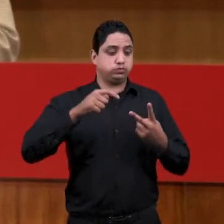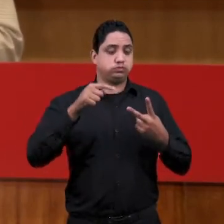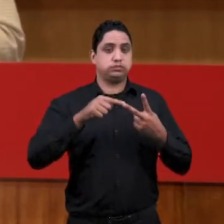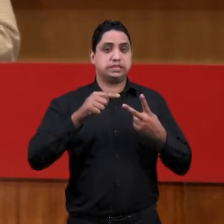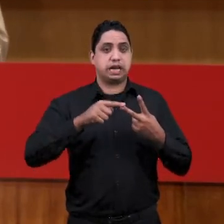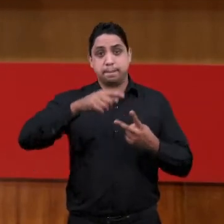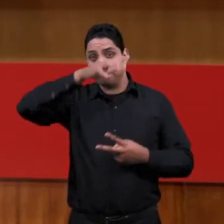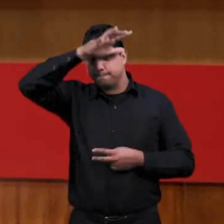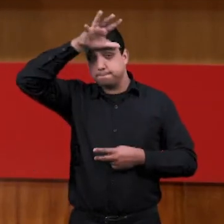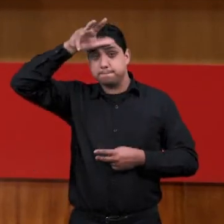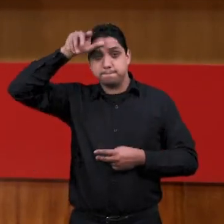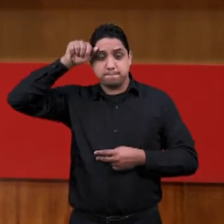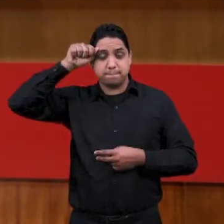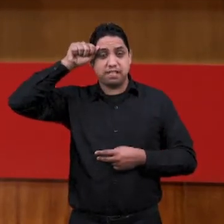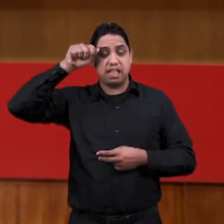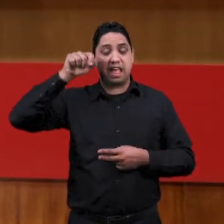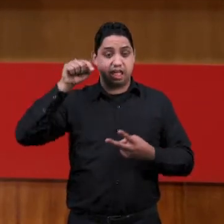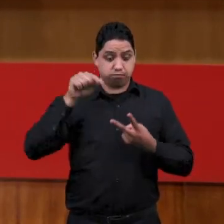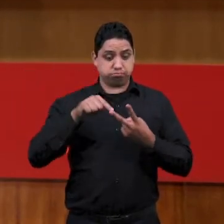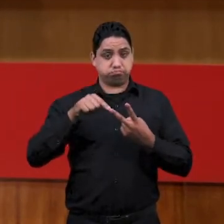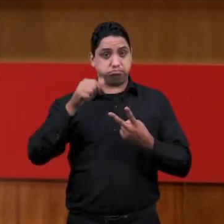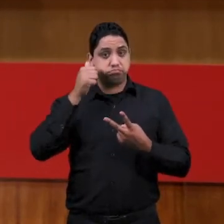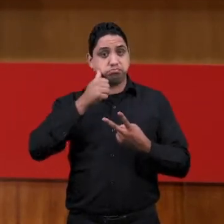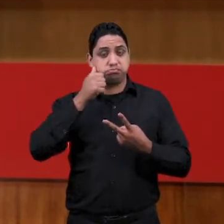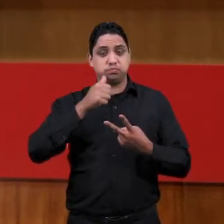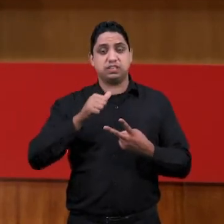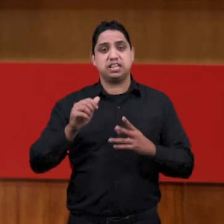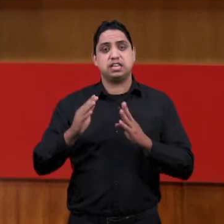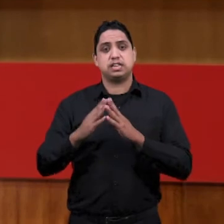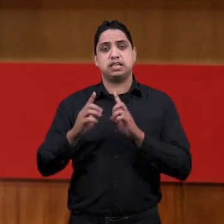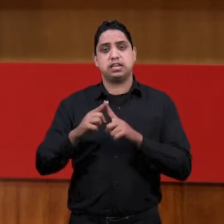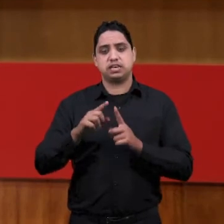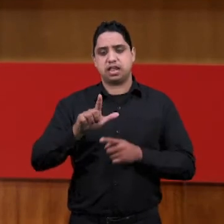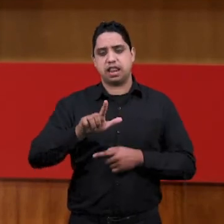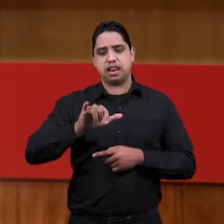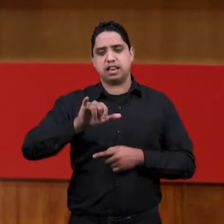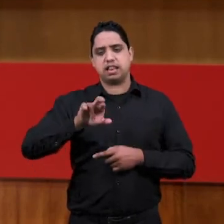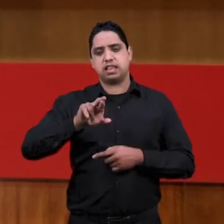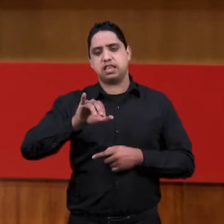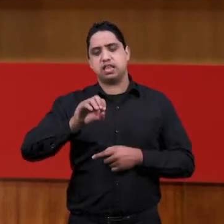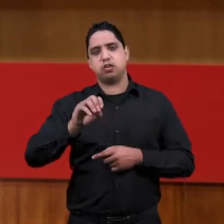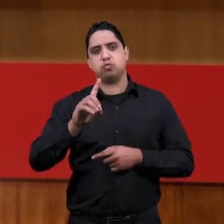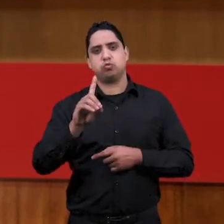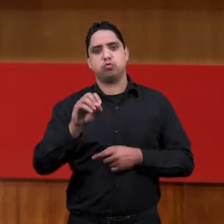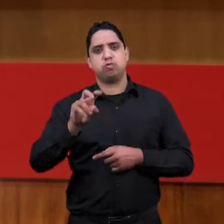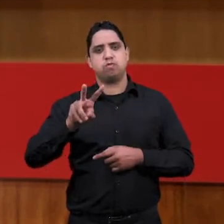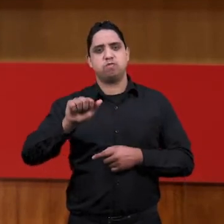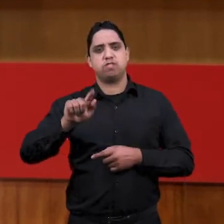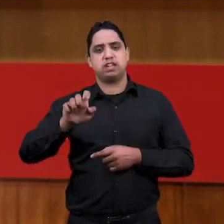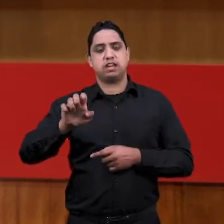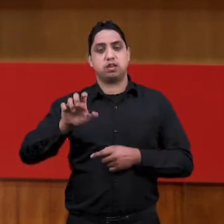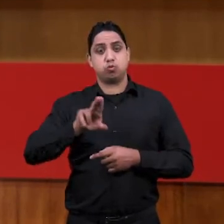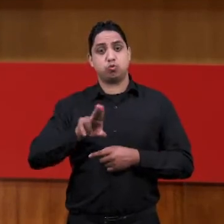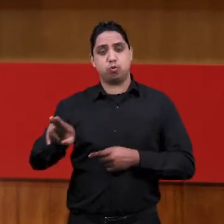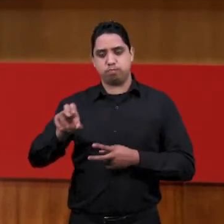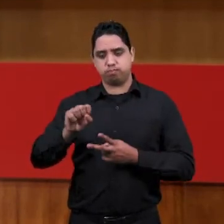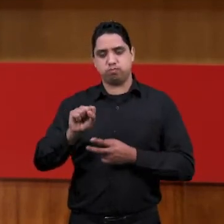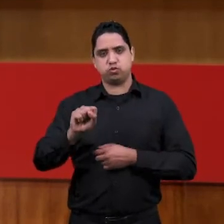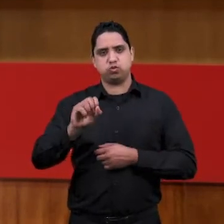irmã, lá de Manaus. Ela faz parte da igreja Lírio do Vale, em Manaus. É a irmã Soraya